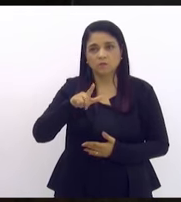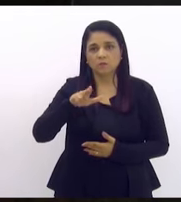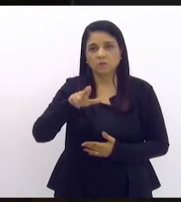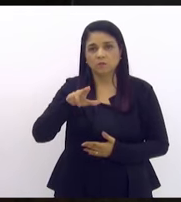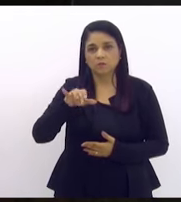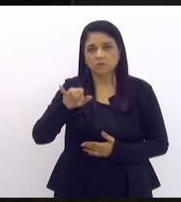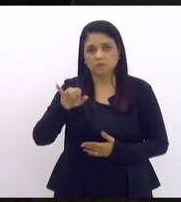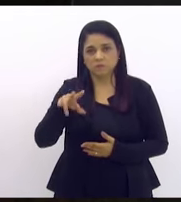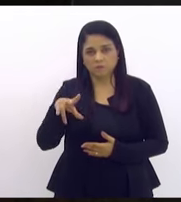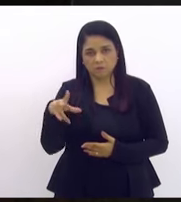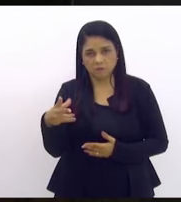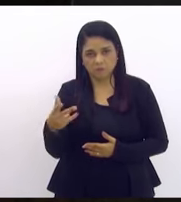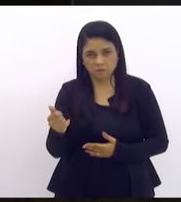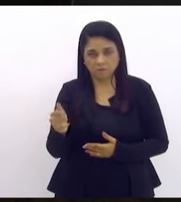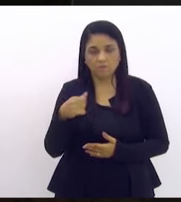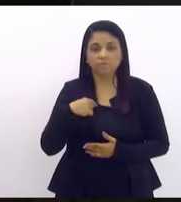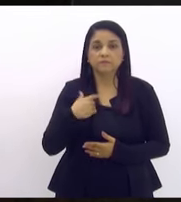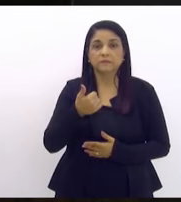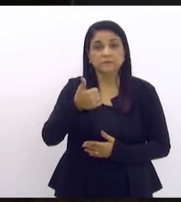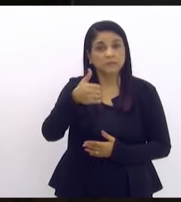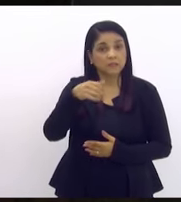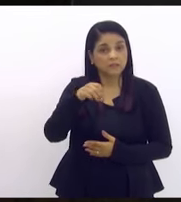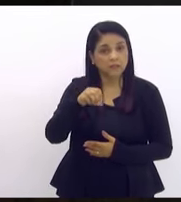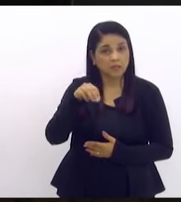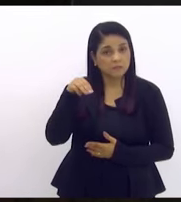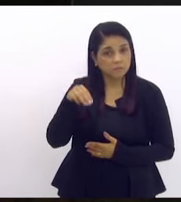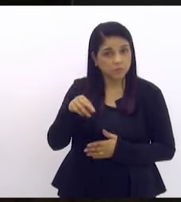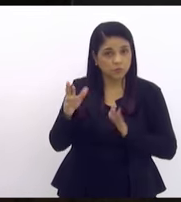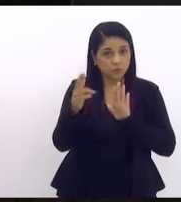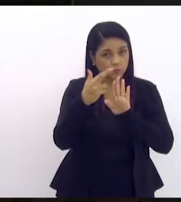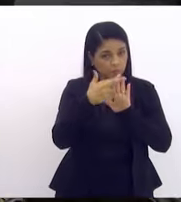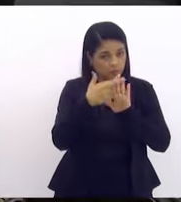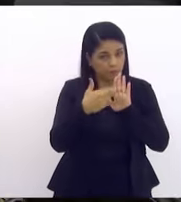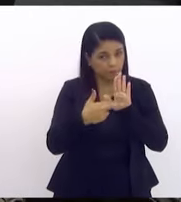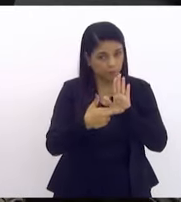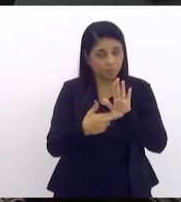Lucinha. Vossa Excelência dispõe de 10 minutos no tempo regimental.